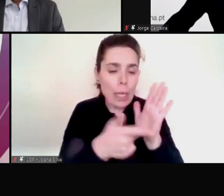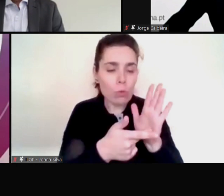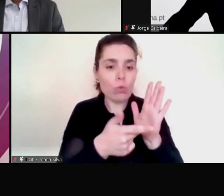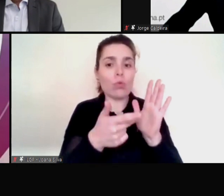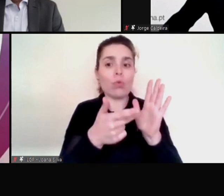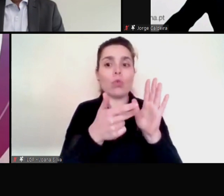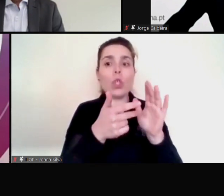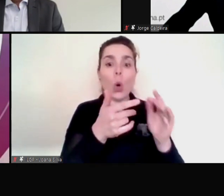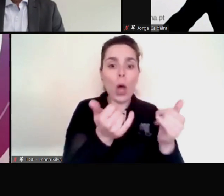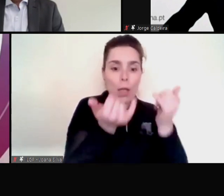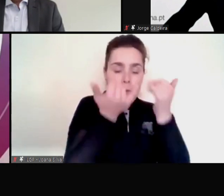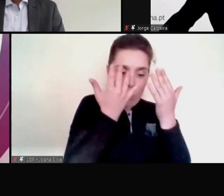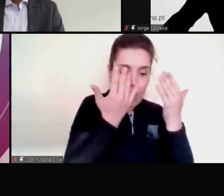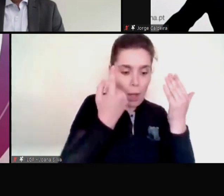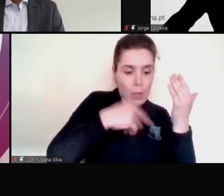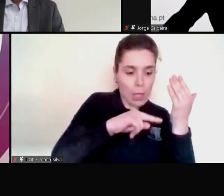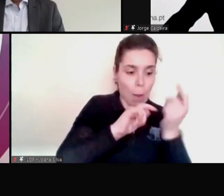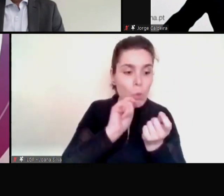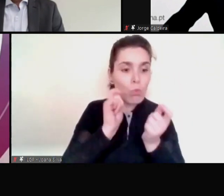dados em conhecimento e